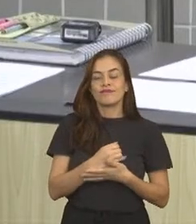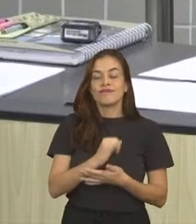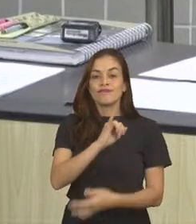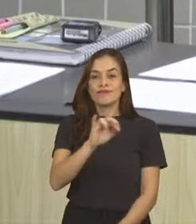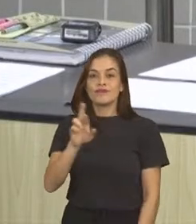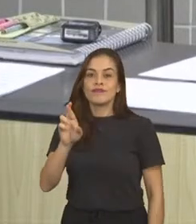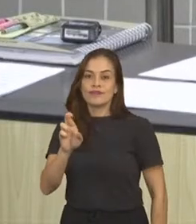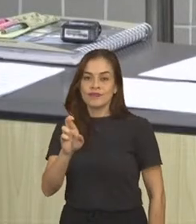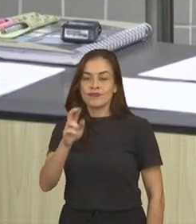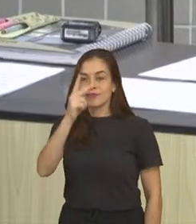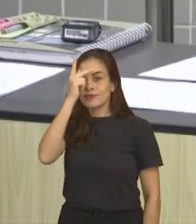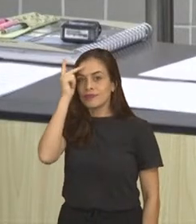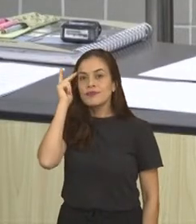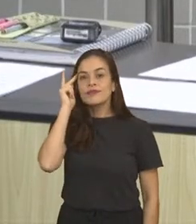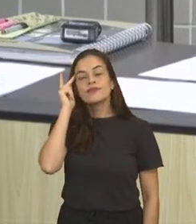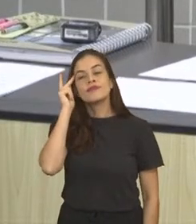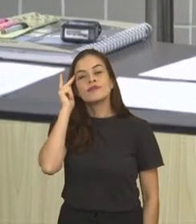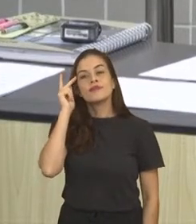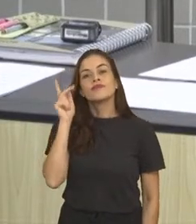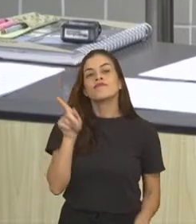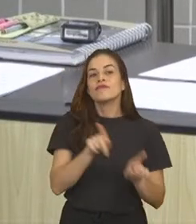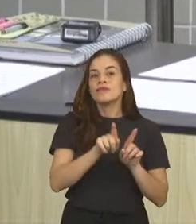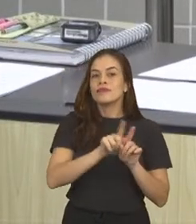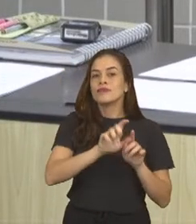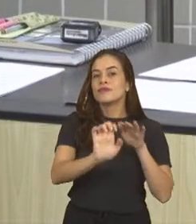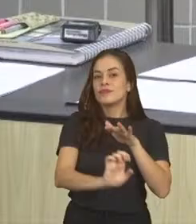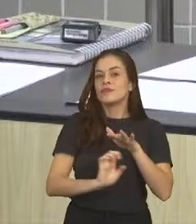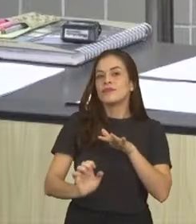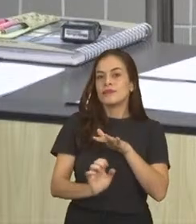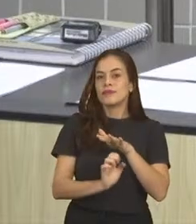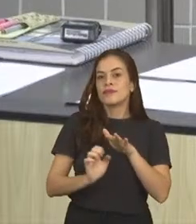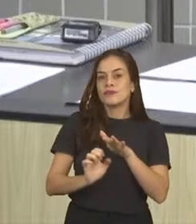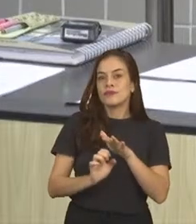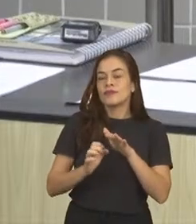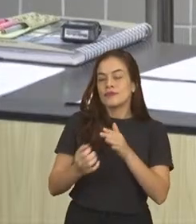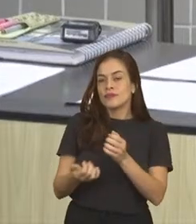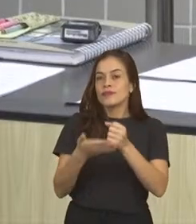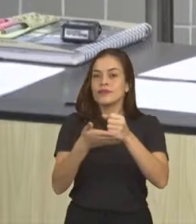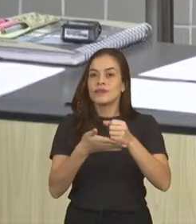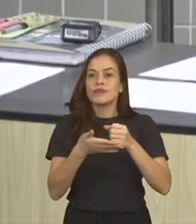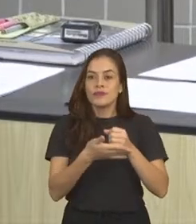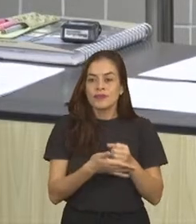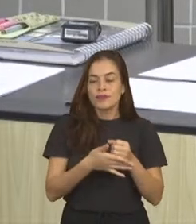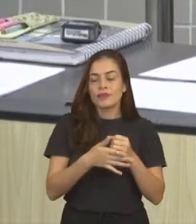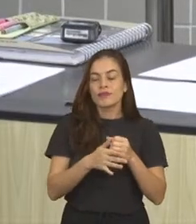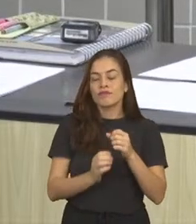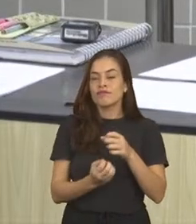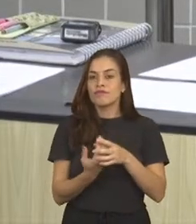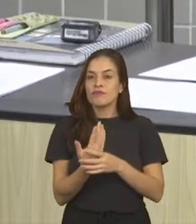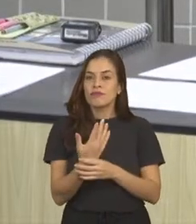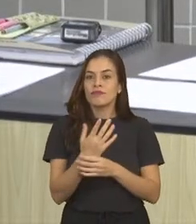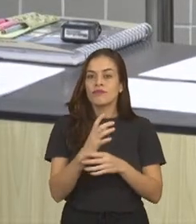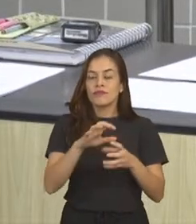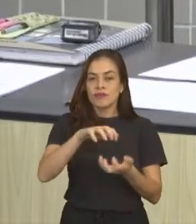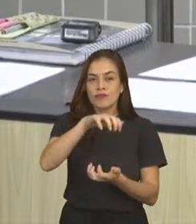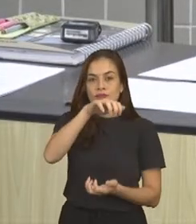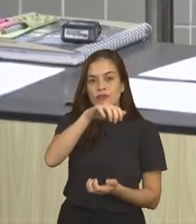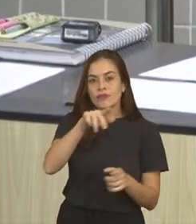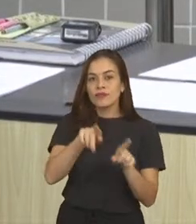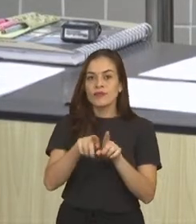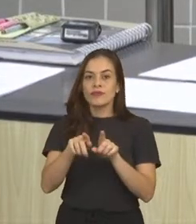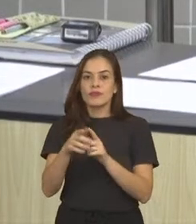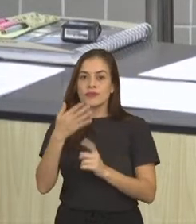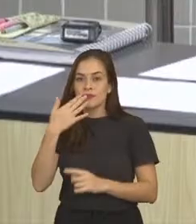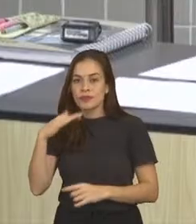Pessoas Físicas e Jurídicas via Fundo Municipal do Idoso e Fundo Municipal da Criança e do Adolescente